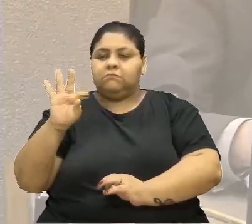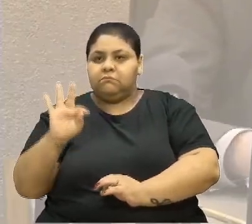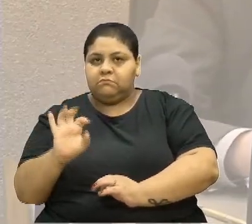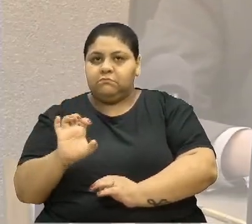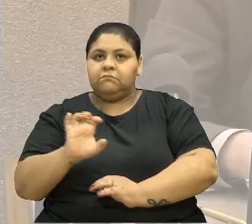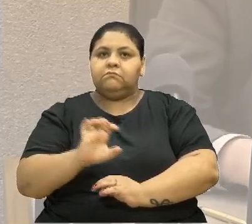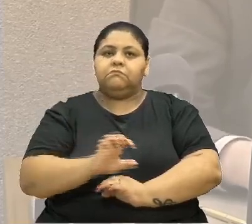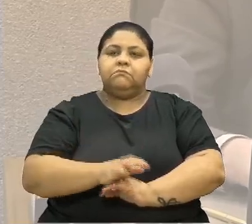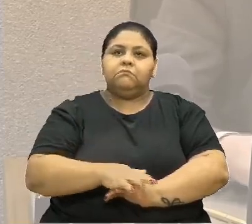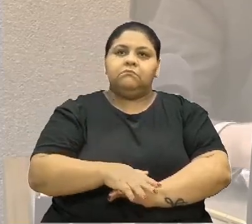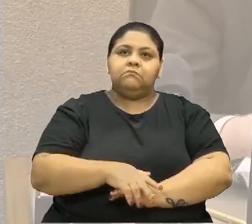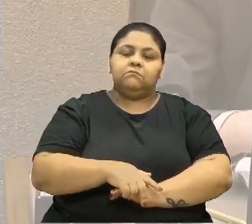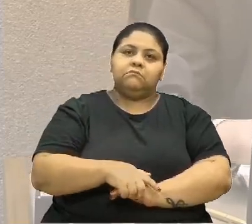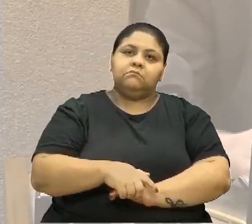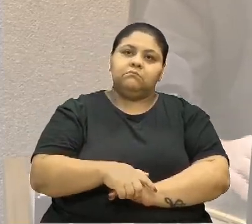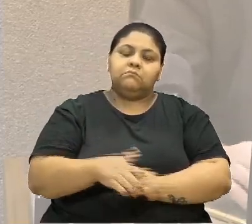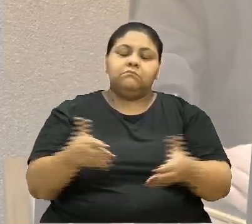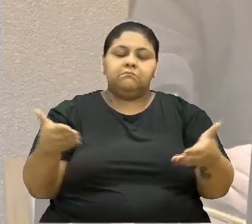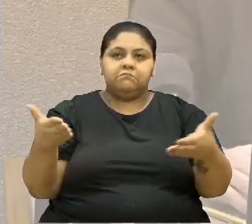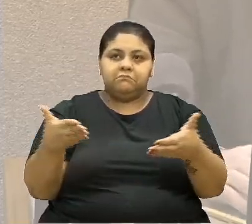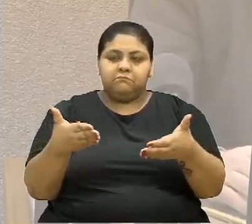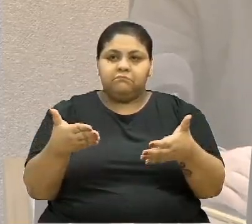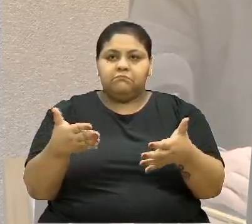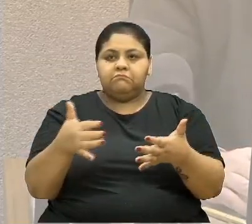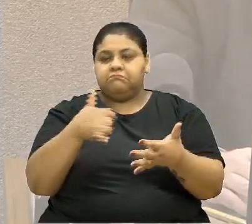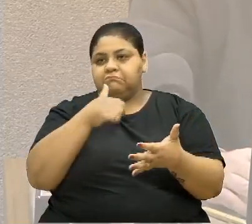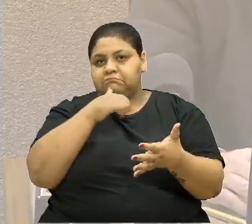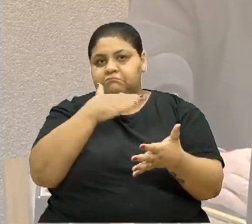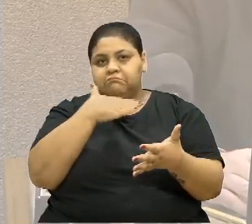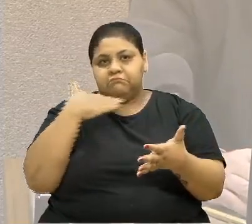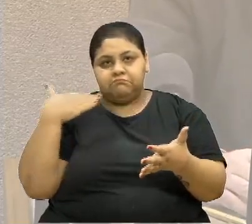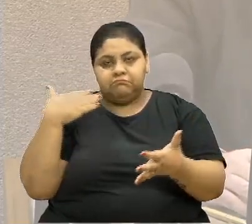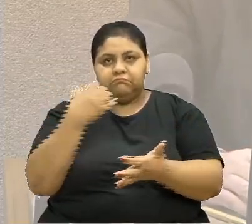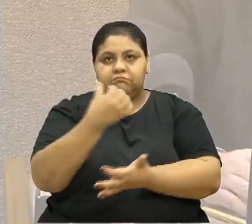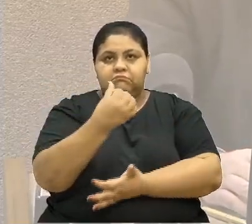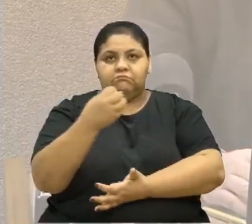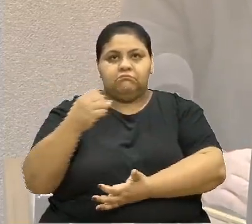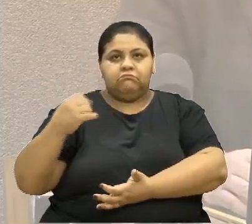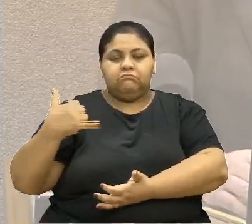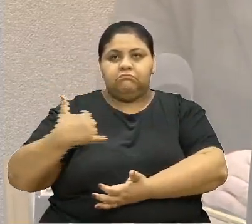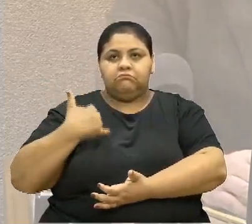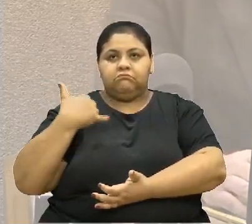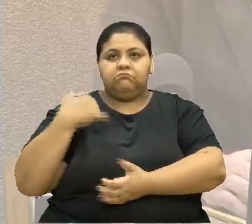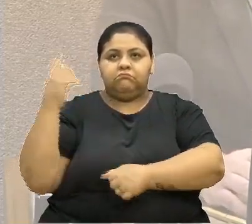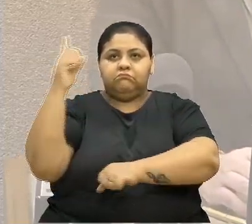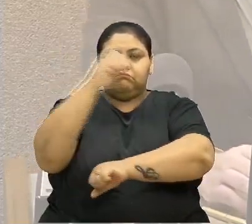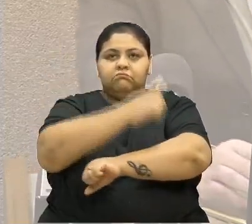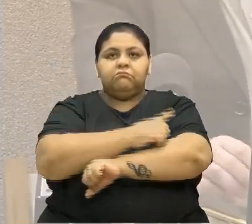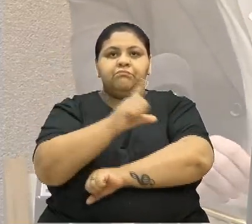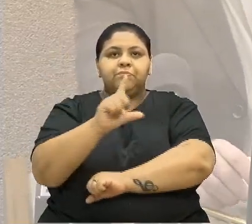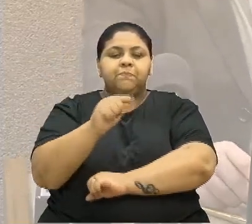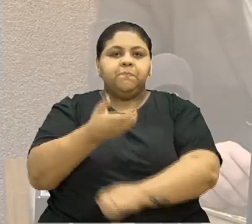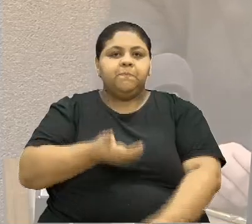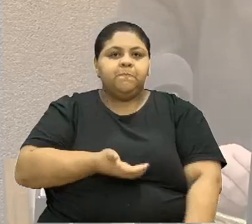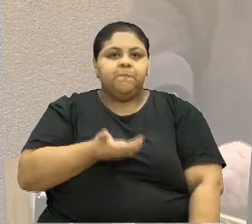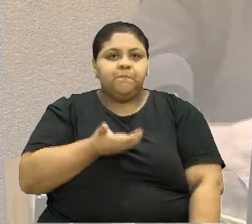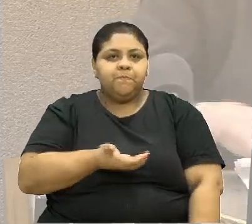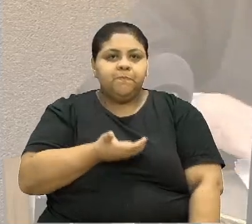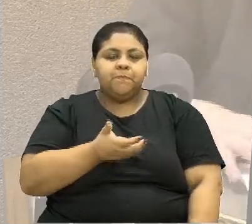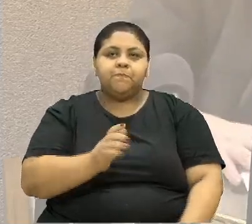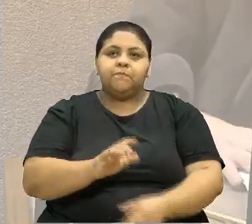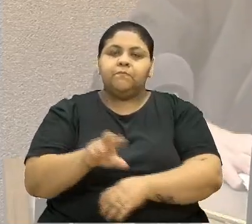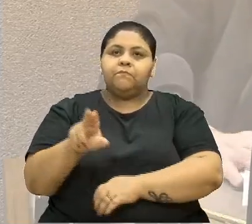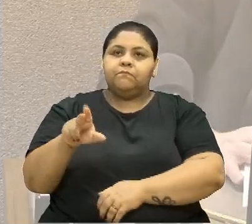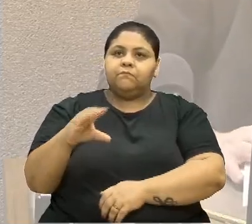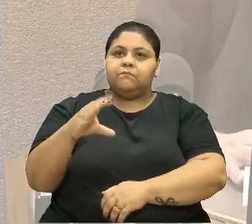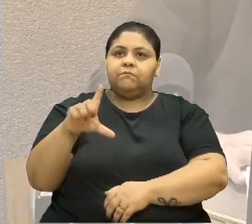Pirassolo, ela que acabou vindo a óbito aos 60 anos de idade no dia 10 de dezembro, né? Peço a palavra. Irmã